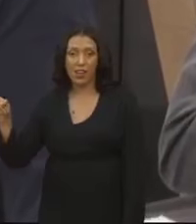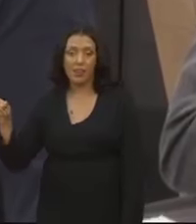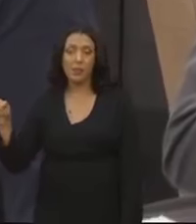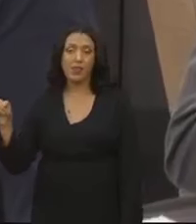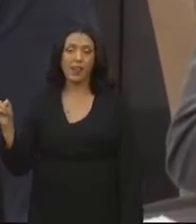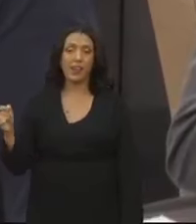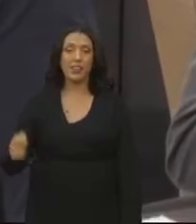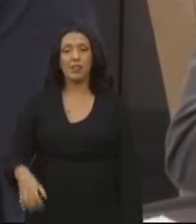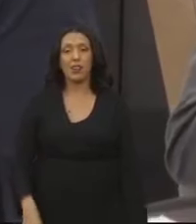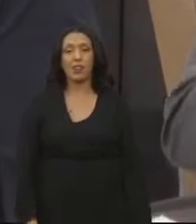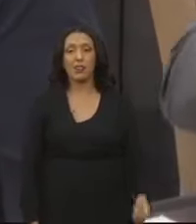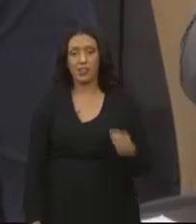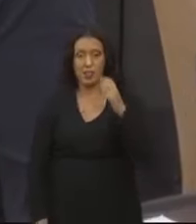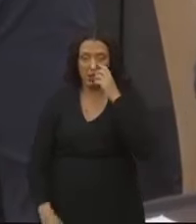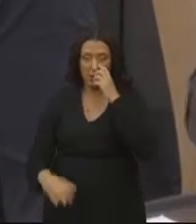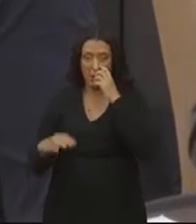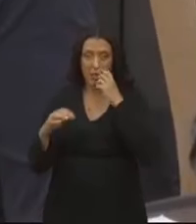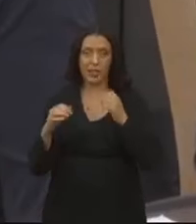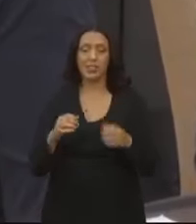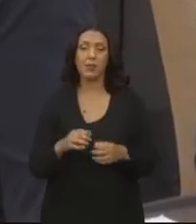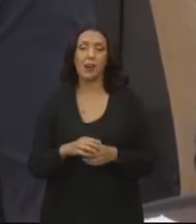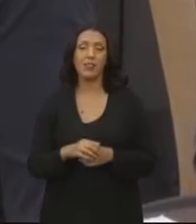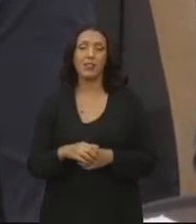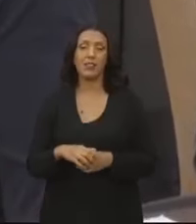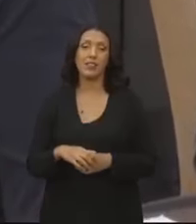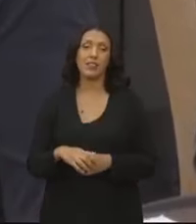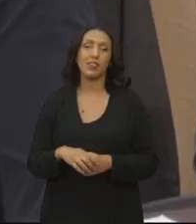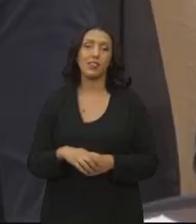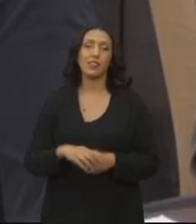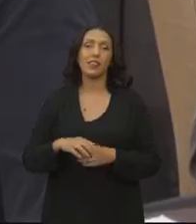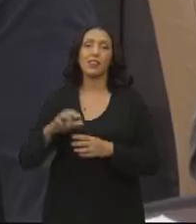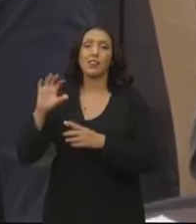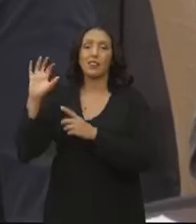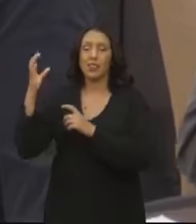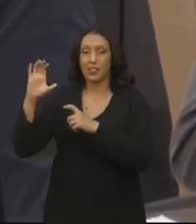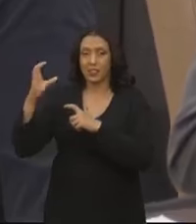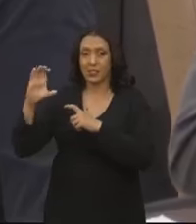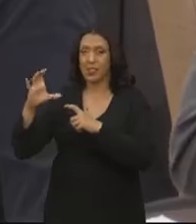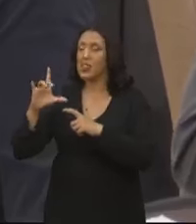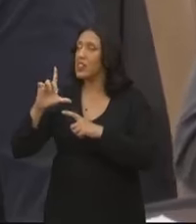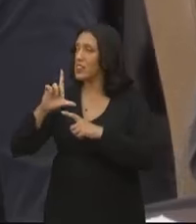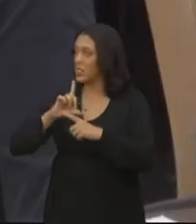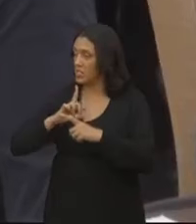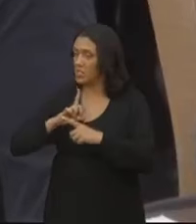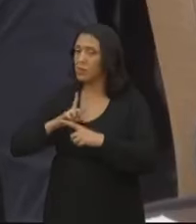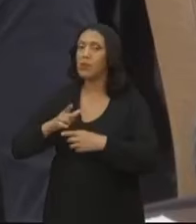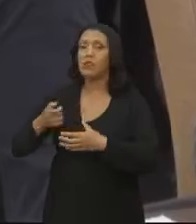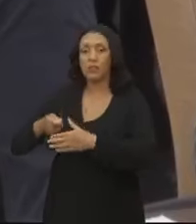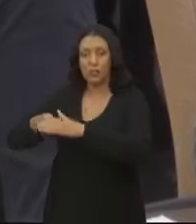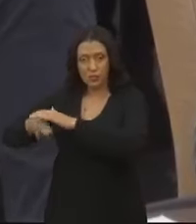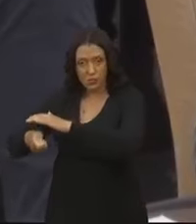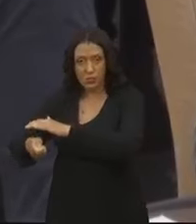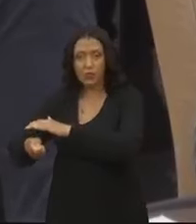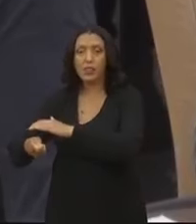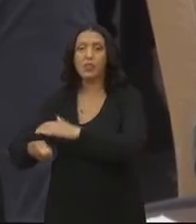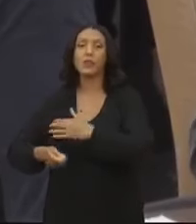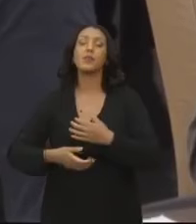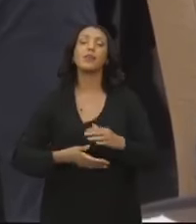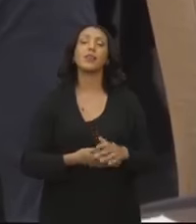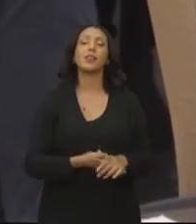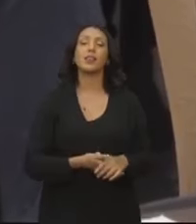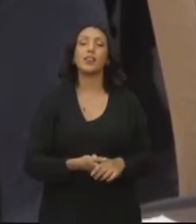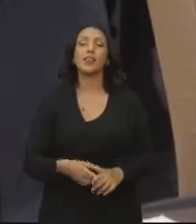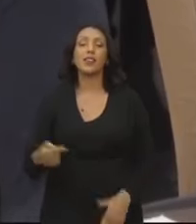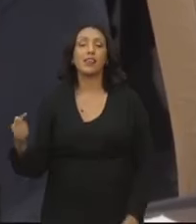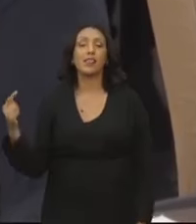faz nem um mês. Igaratá anunciou passe livre para todos os moradores. Guararema anunciou passe livre para todos os moradores. Sabe